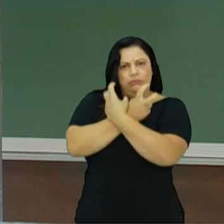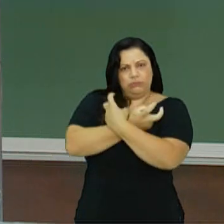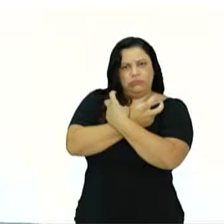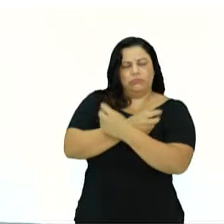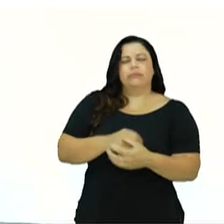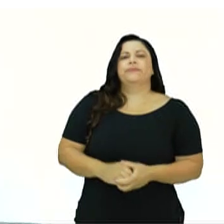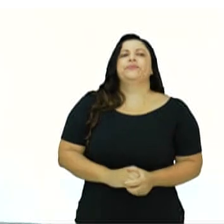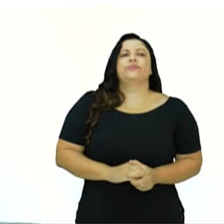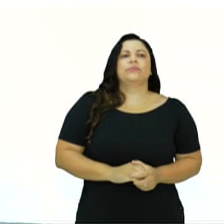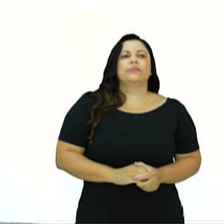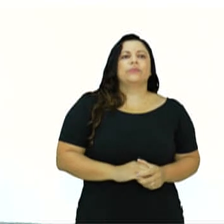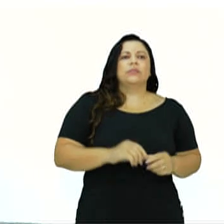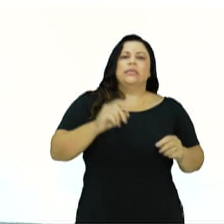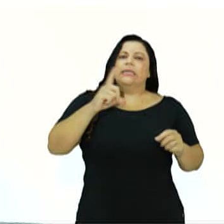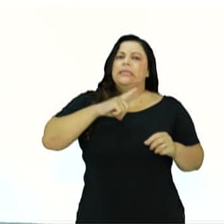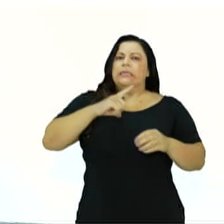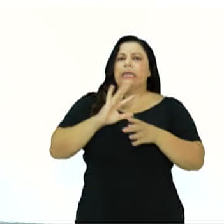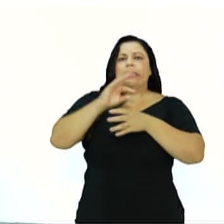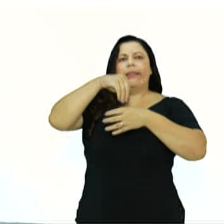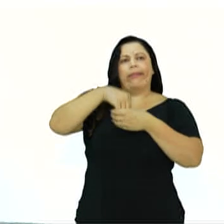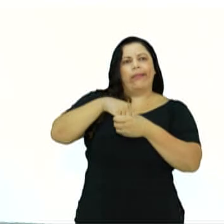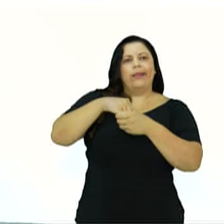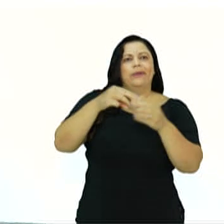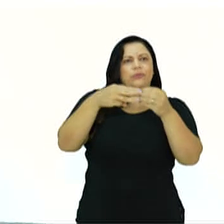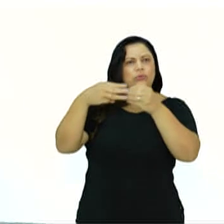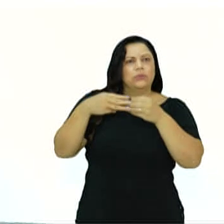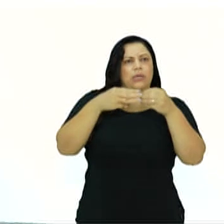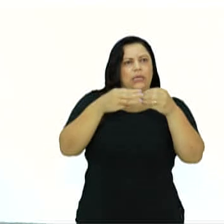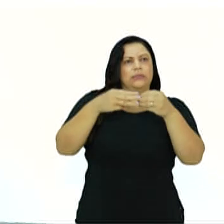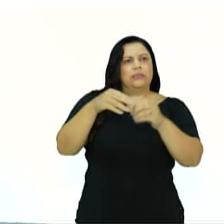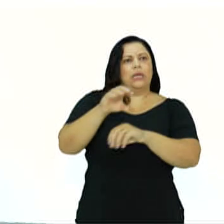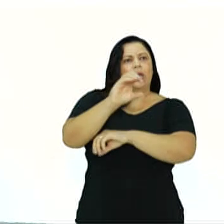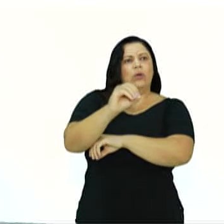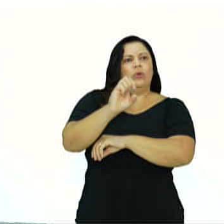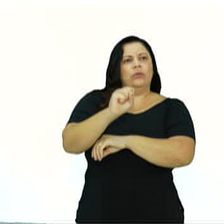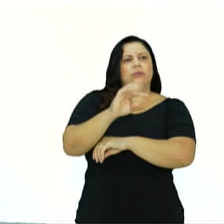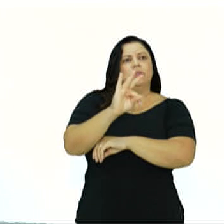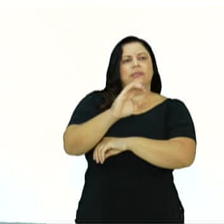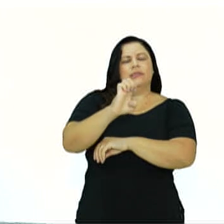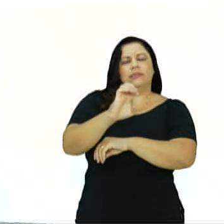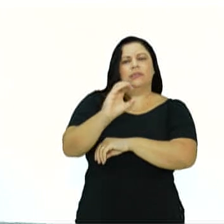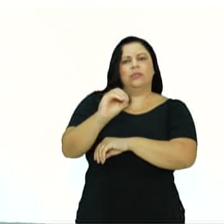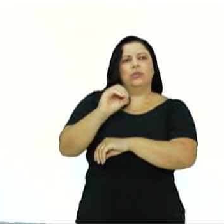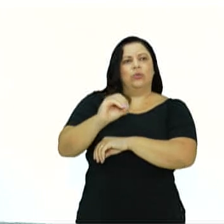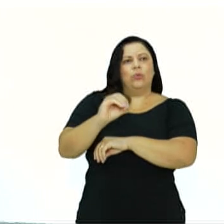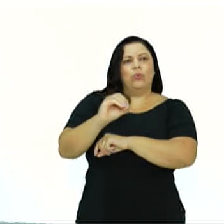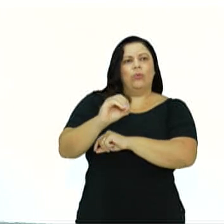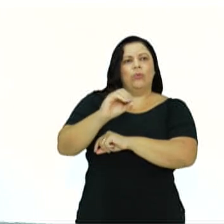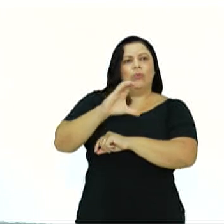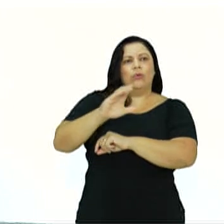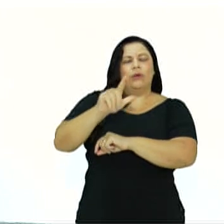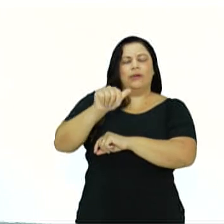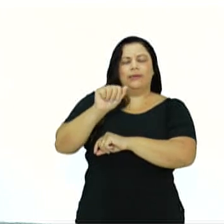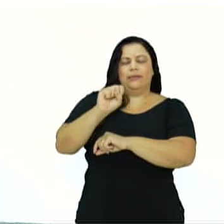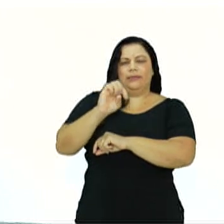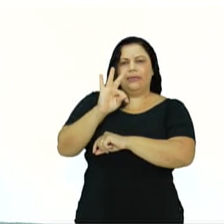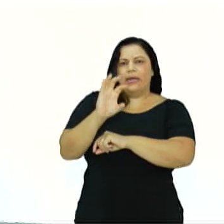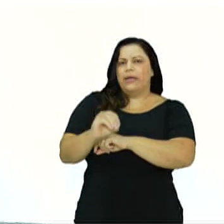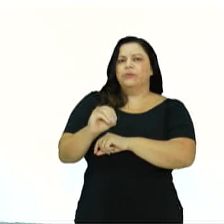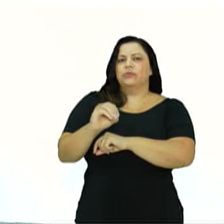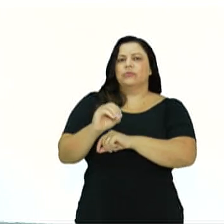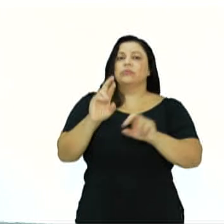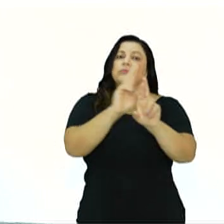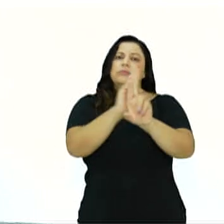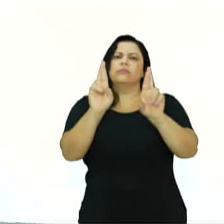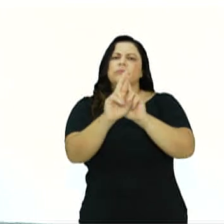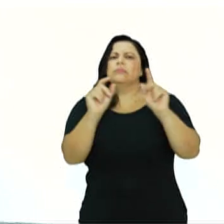osteoclasto. Essa célula, localizada normalmente na superfície do osso, está relacionada com, vamos lá, letra